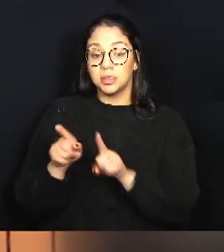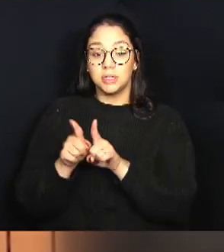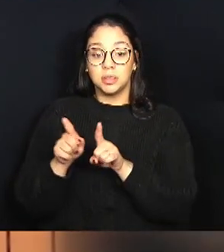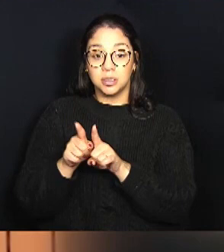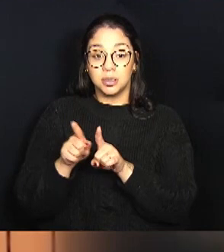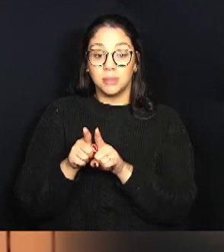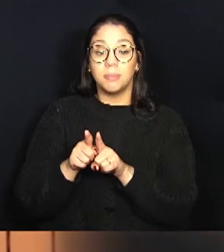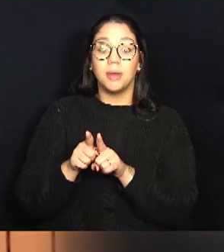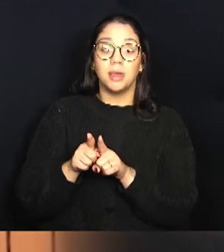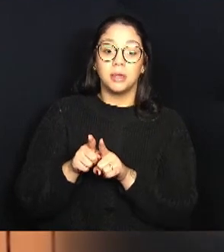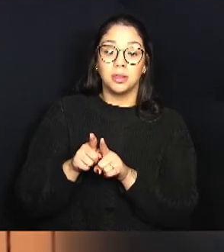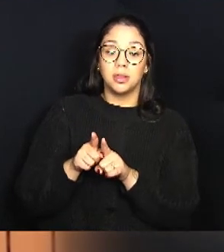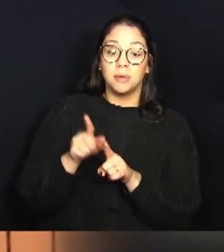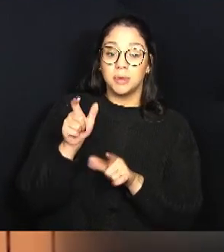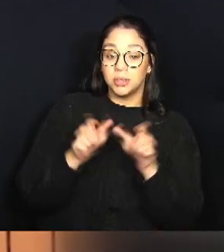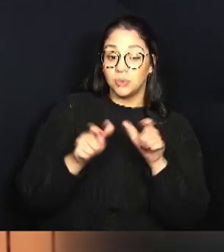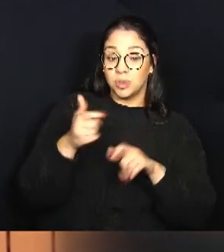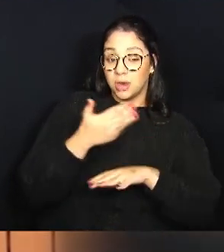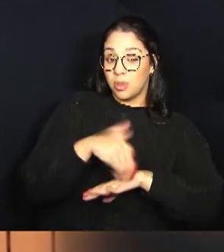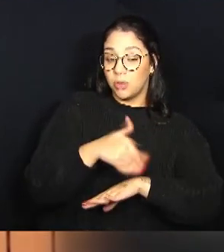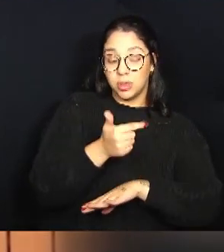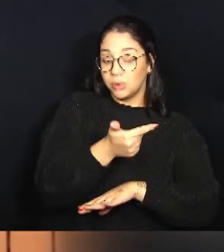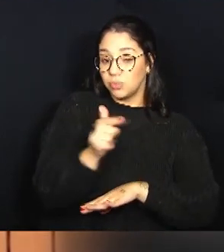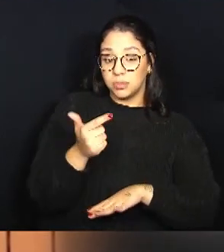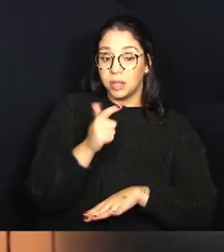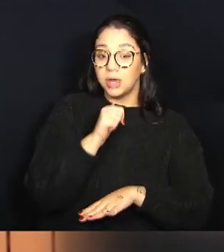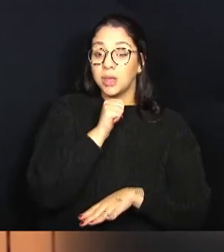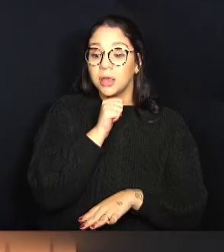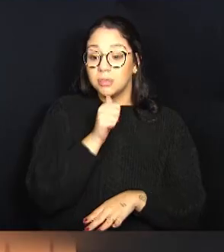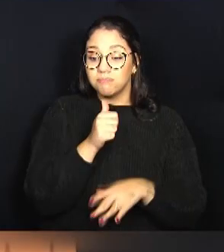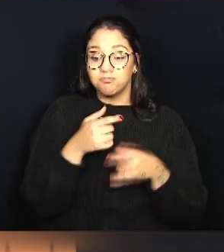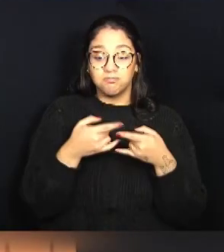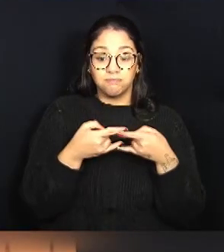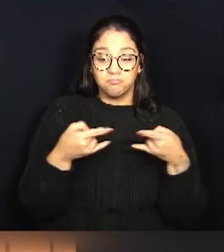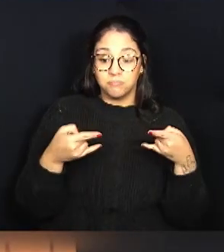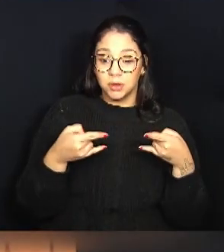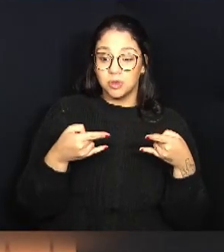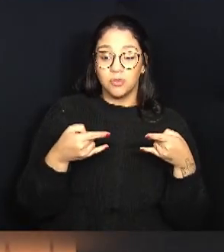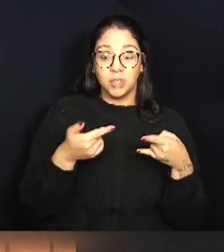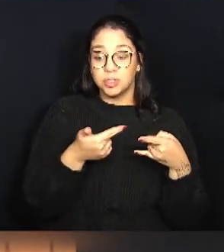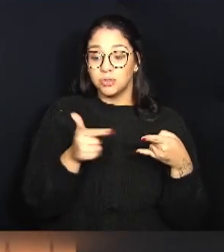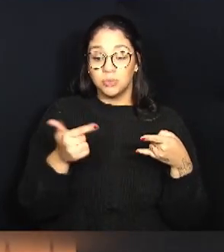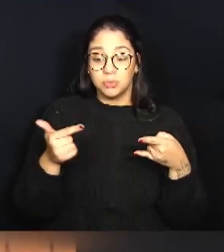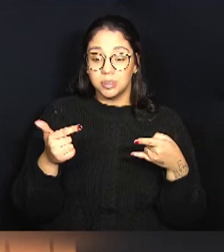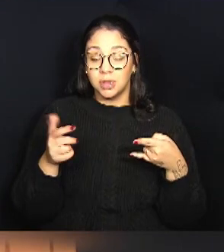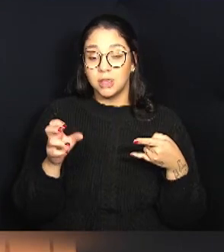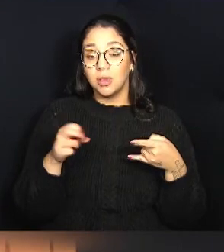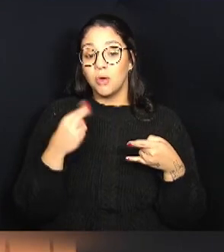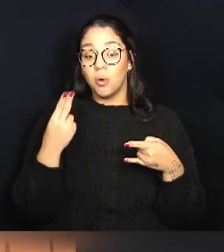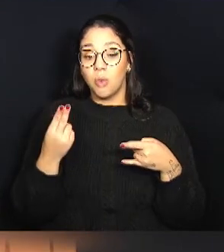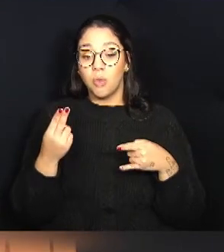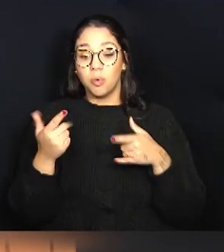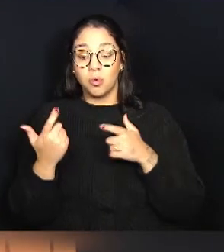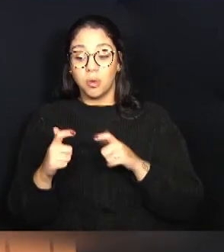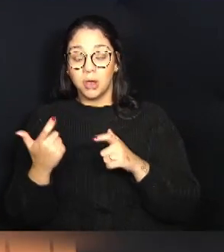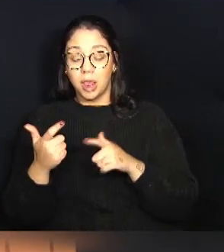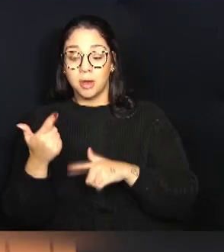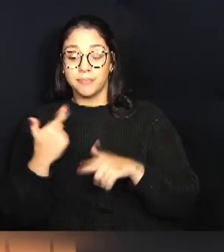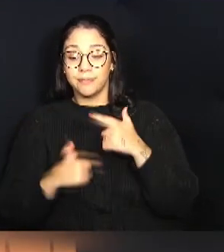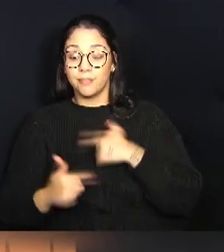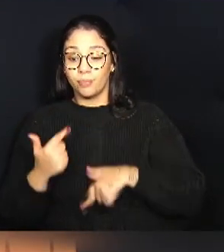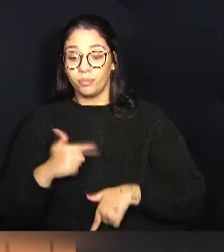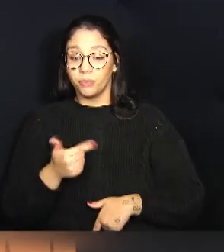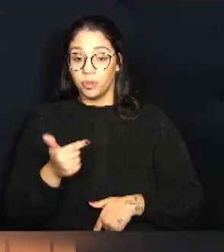possuem absorventes ou locais para se higienizar. Quando a gente fala de distribuição de absorventes,